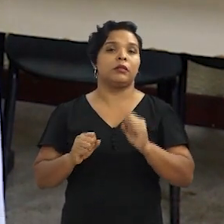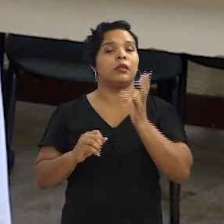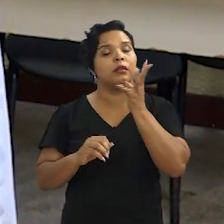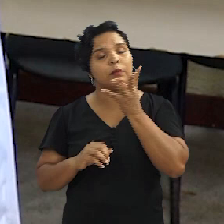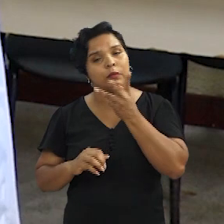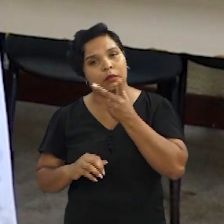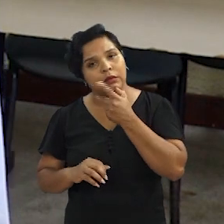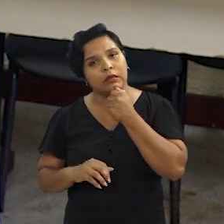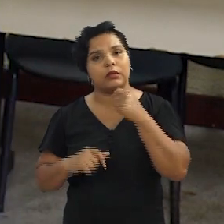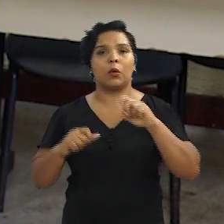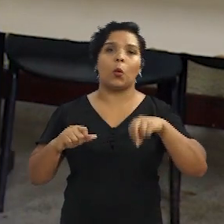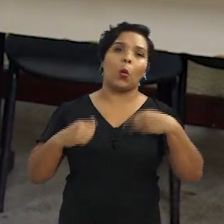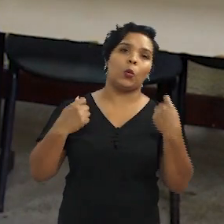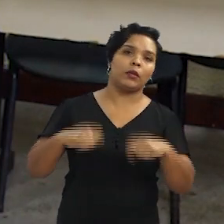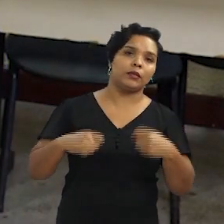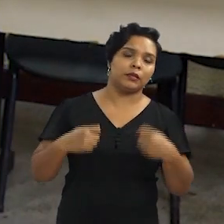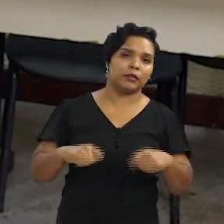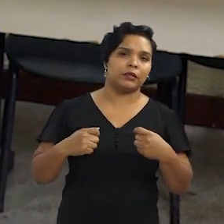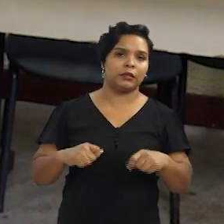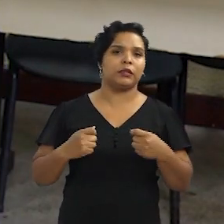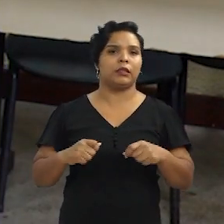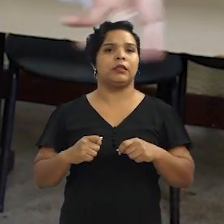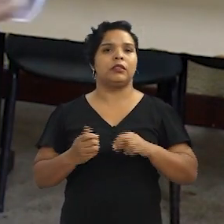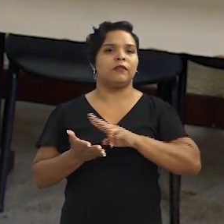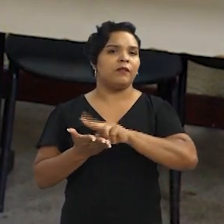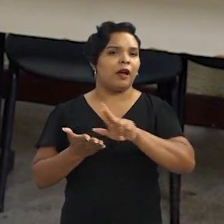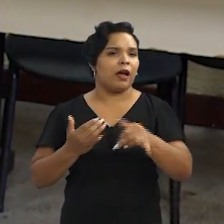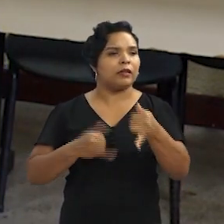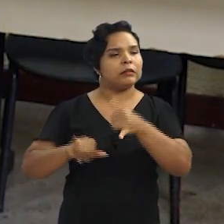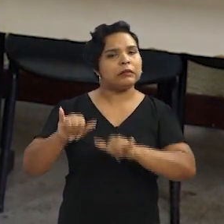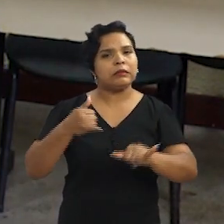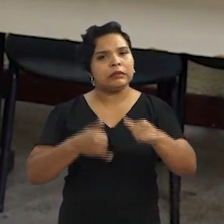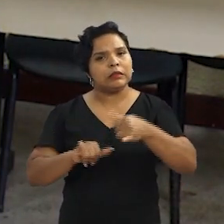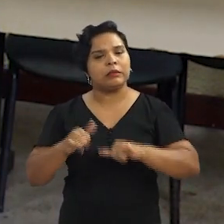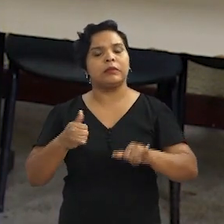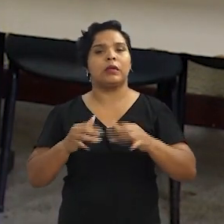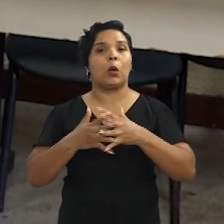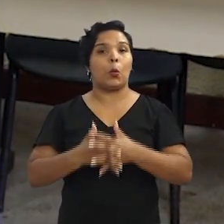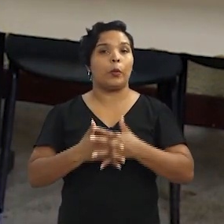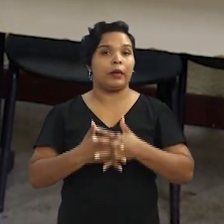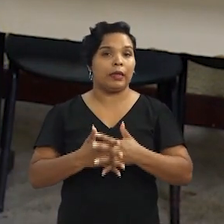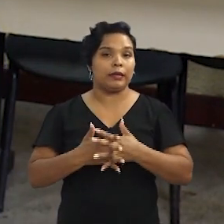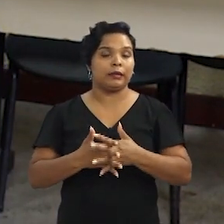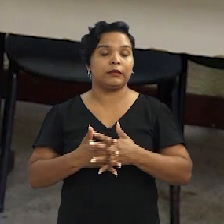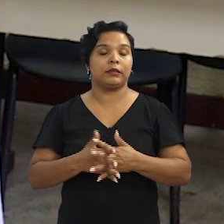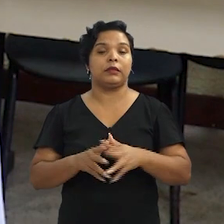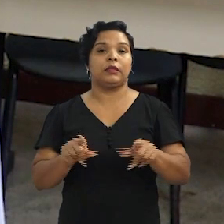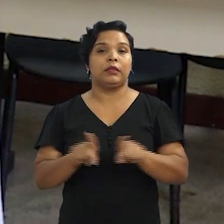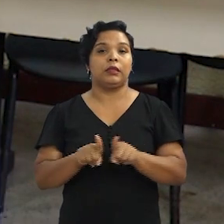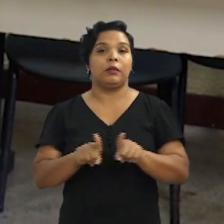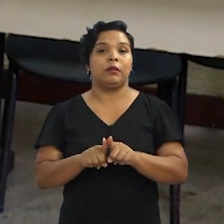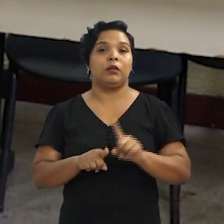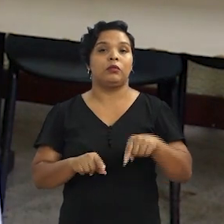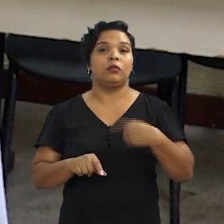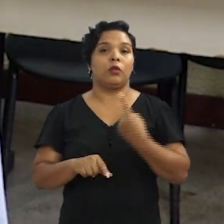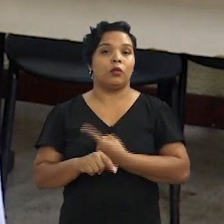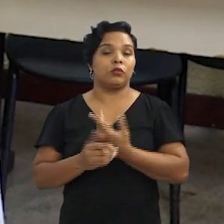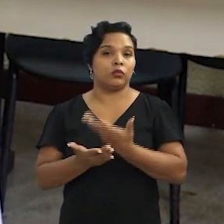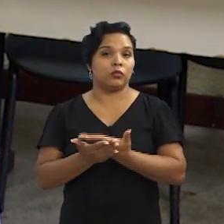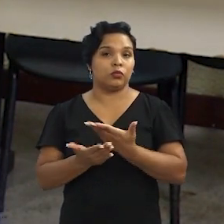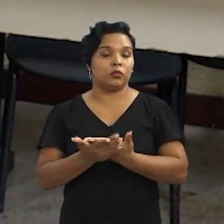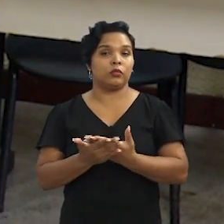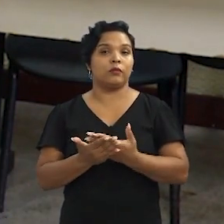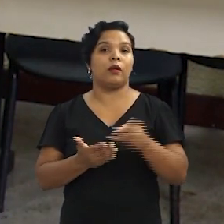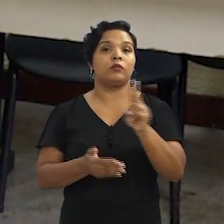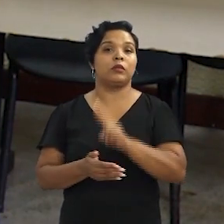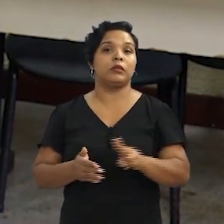ser demoradas ou necessitam de uma gama de reagentes, elas são complexas. E no nosso